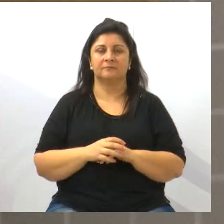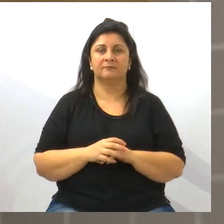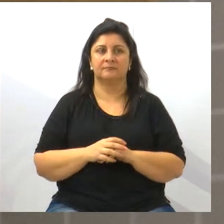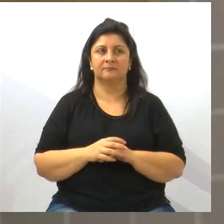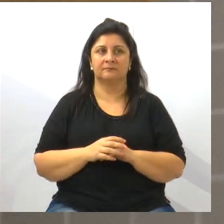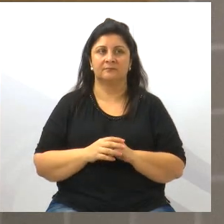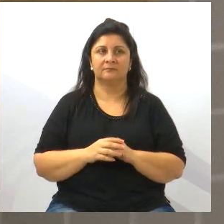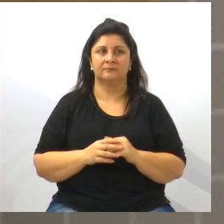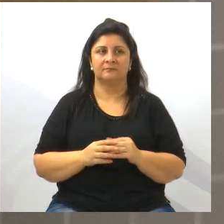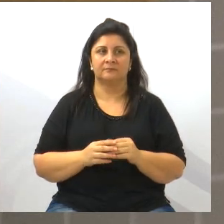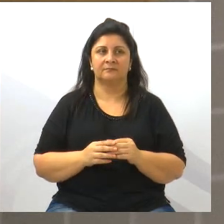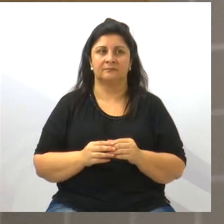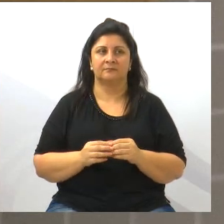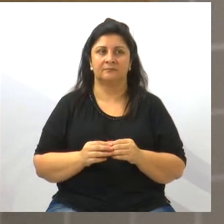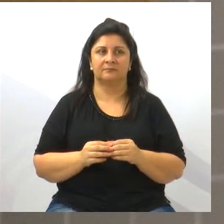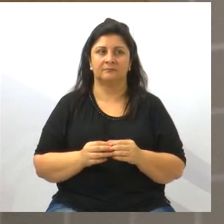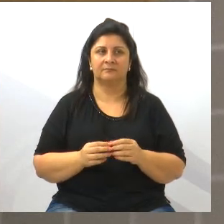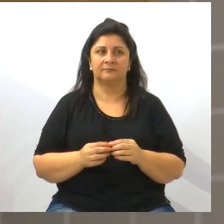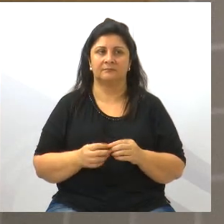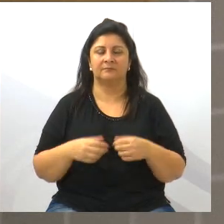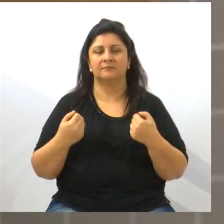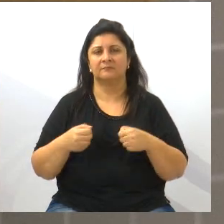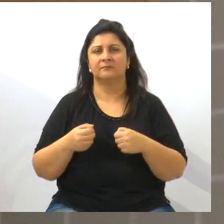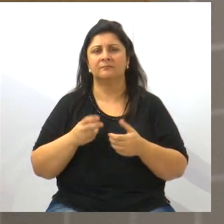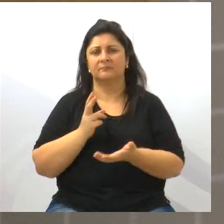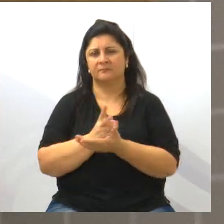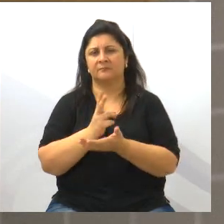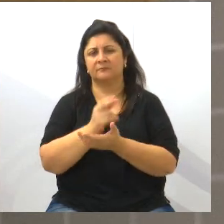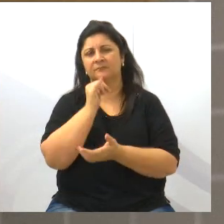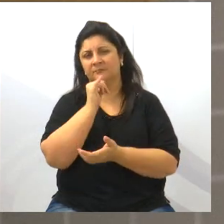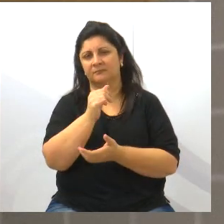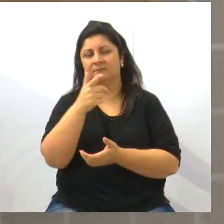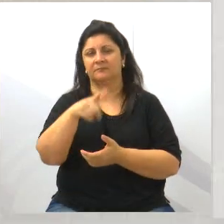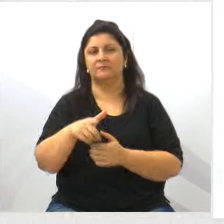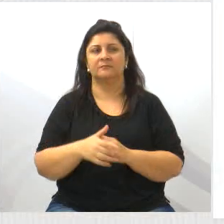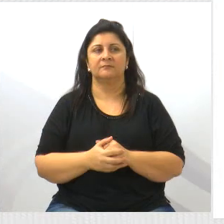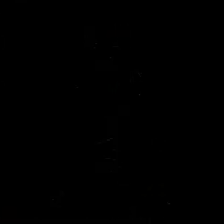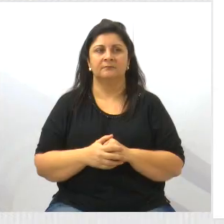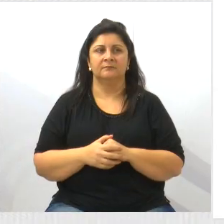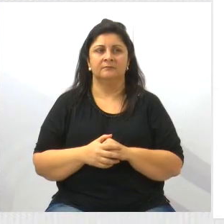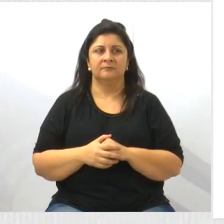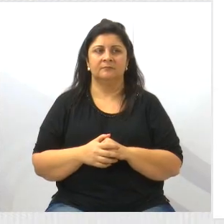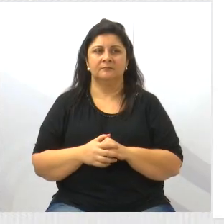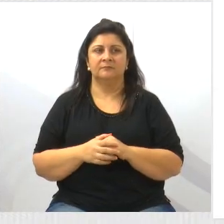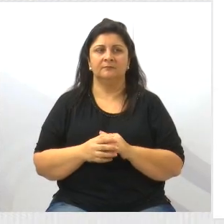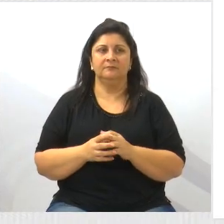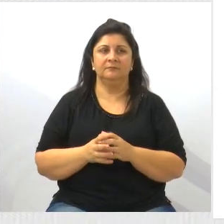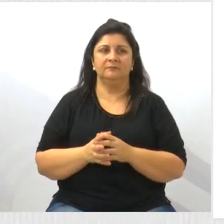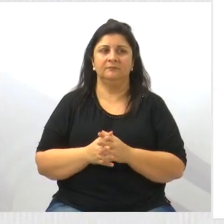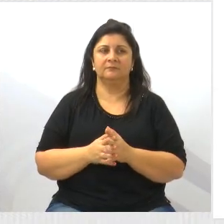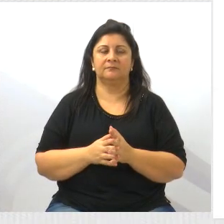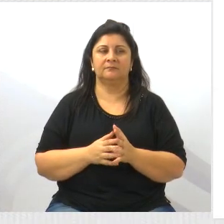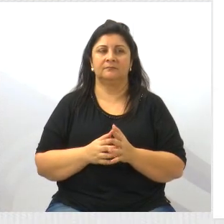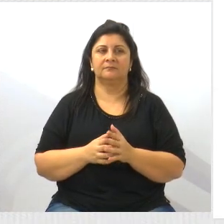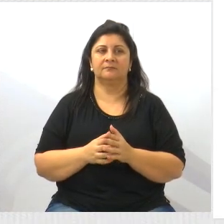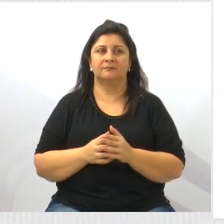não... É sempre bom reforçar um pouquinho mais, certo? Vamos lá.